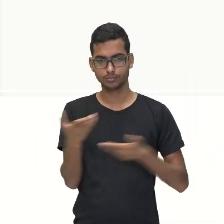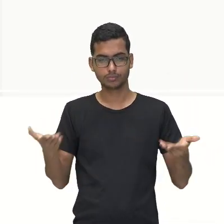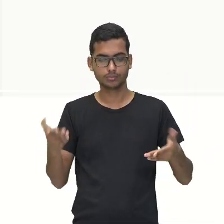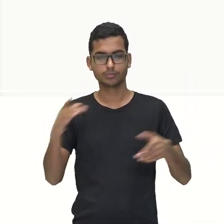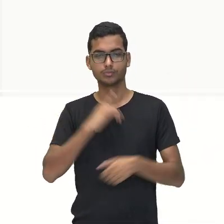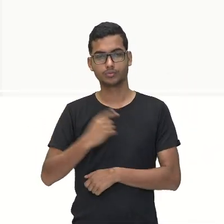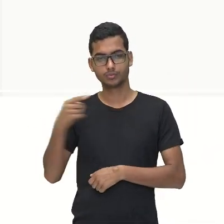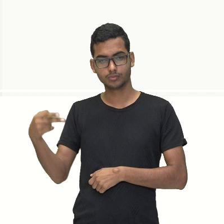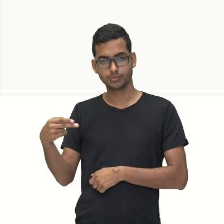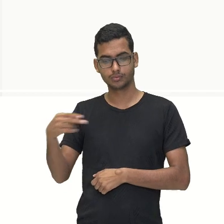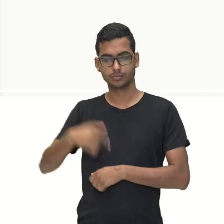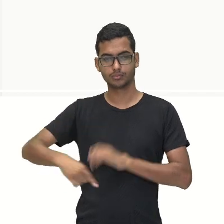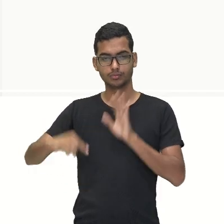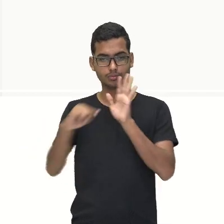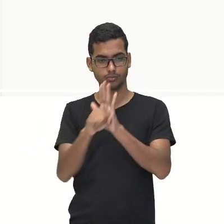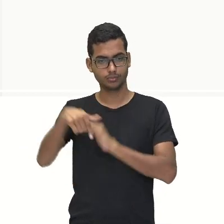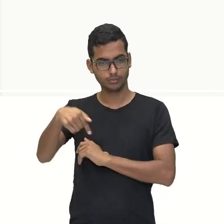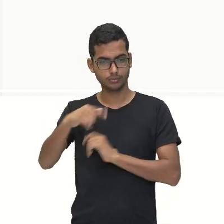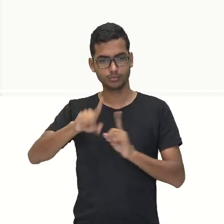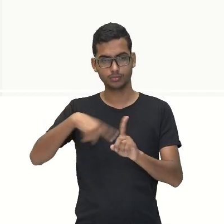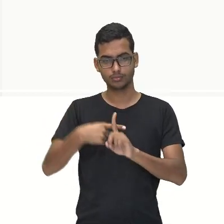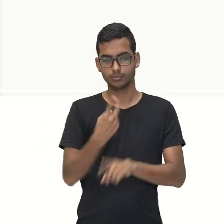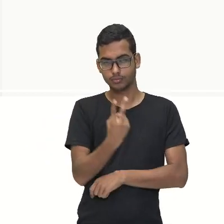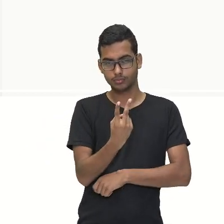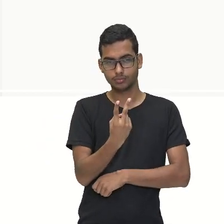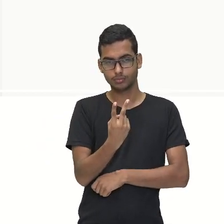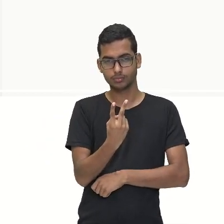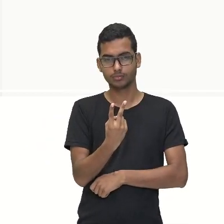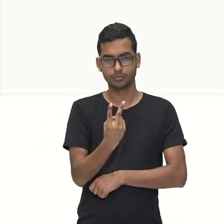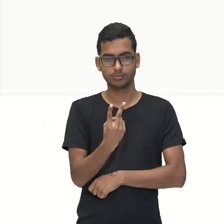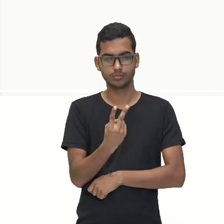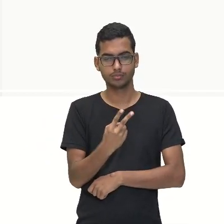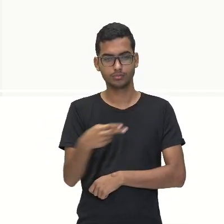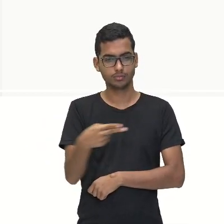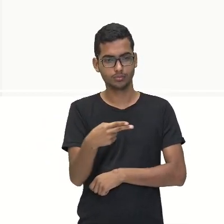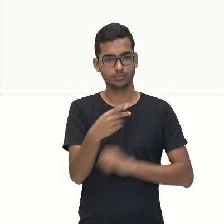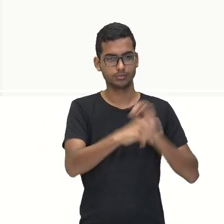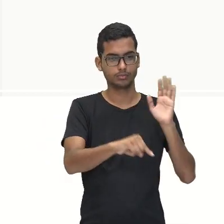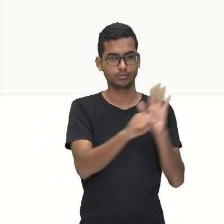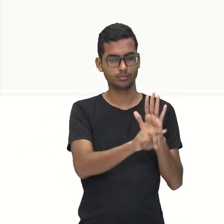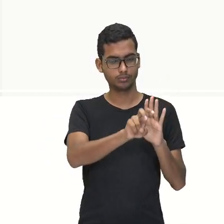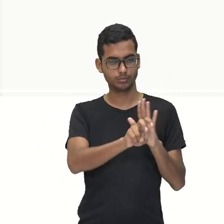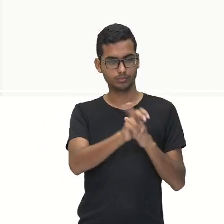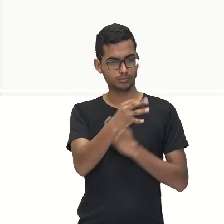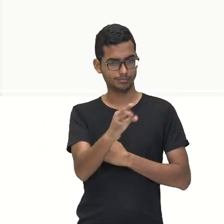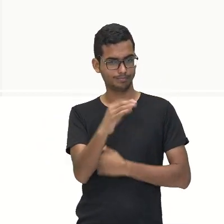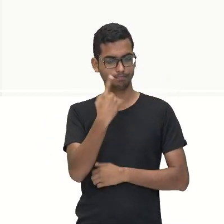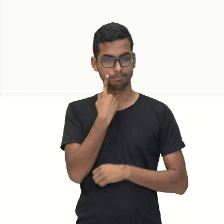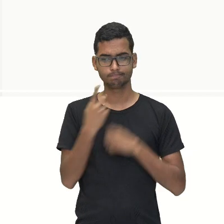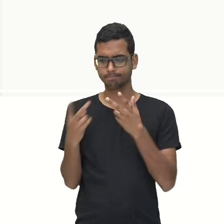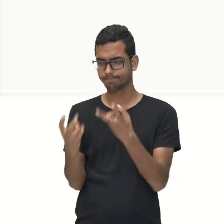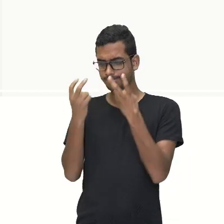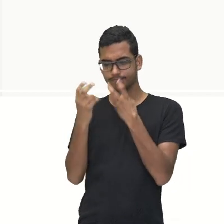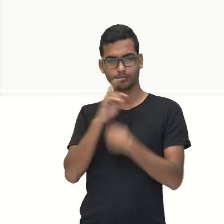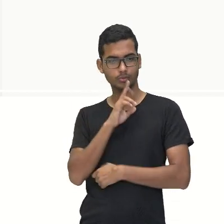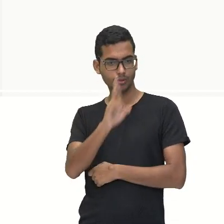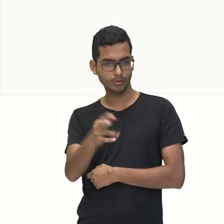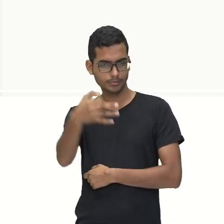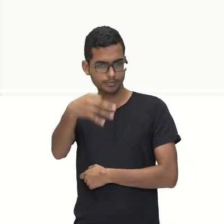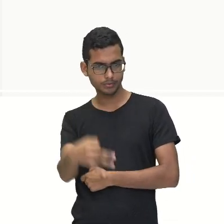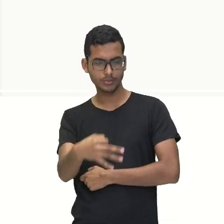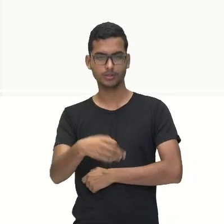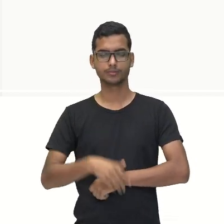7, mais 2, resultado menos 5. Então percebo que como o resultado